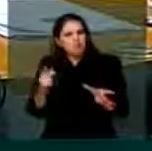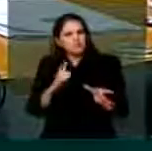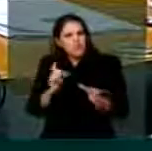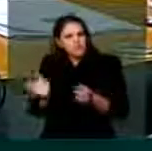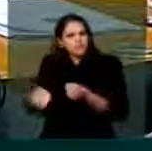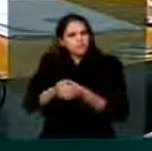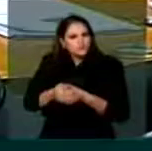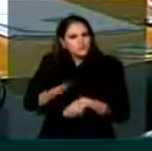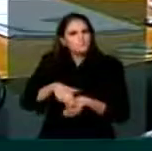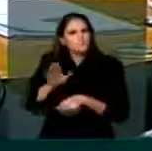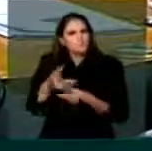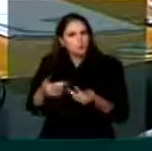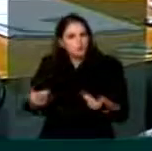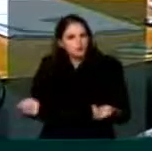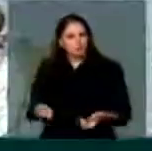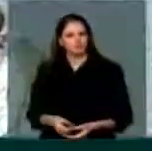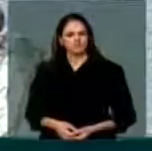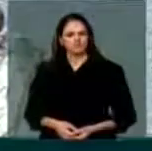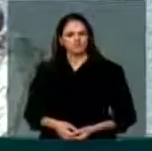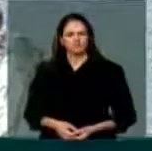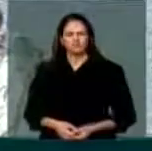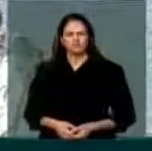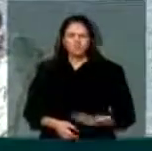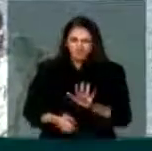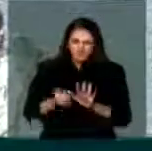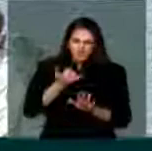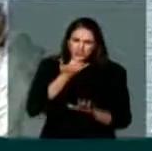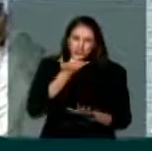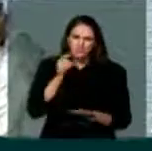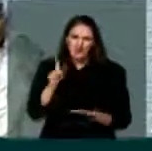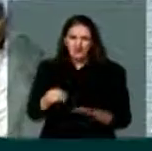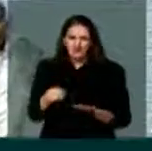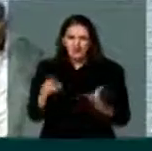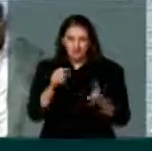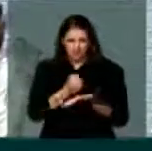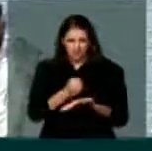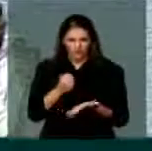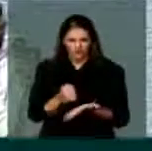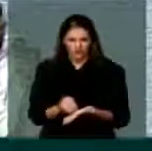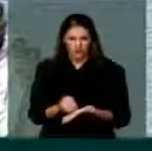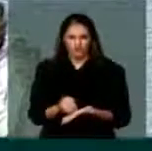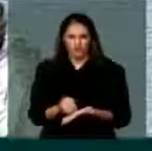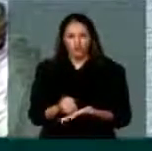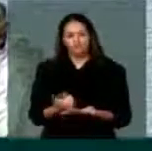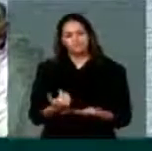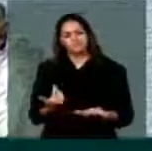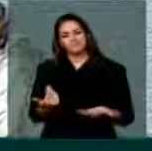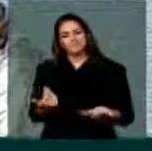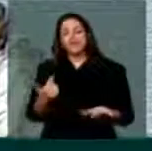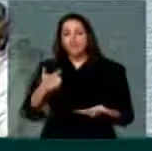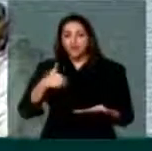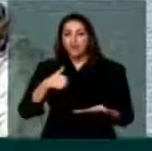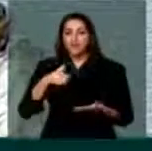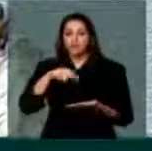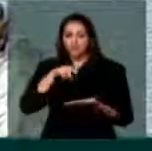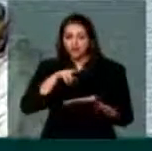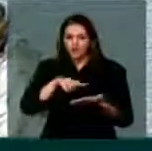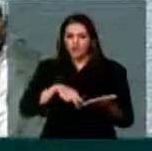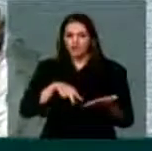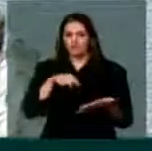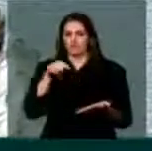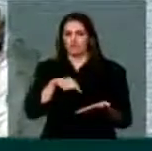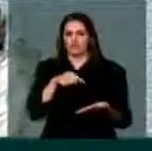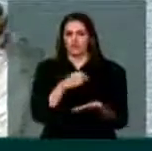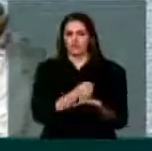disso? Desculpe, o senhor quer dizer em relação ao contrato? Olha, excelência, pelo que eu li a respeito